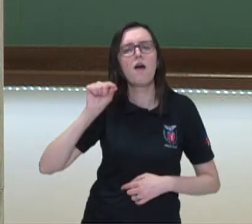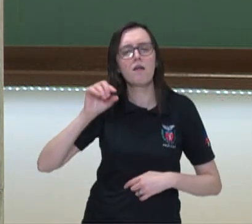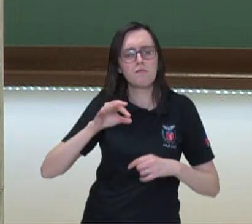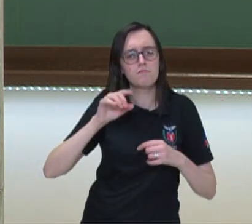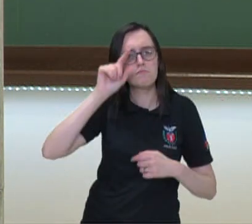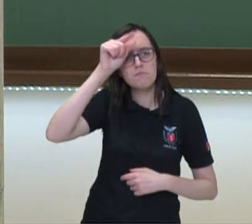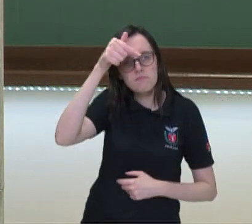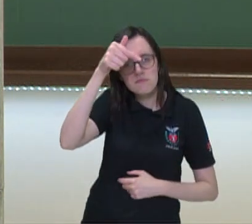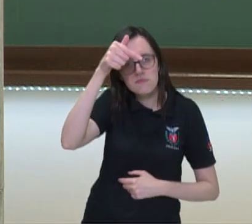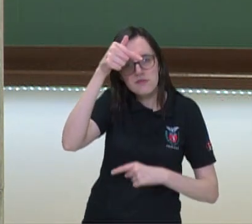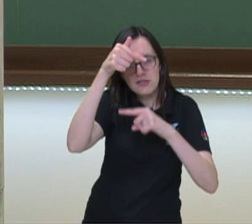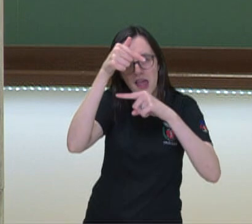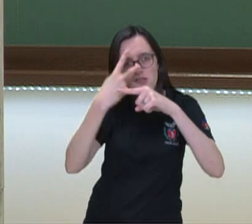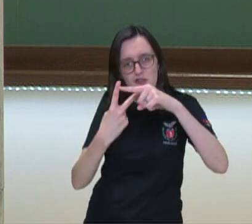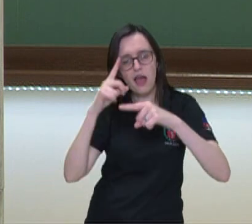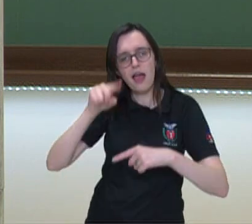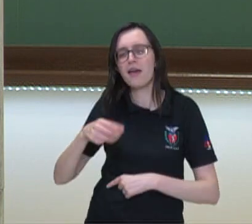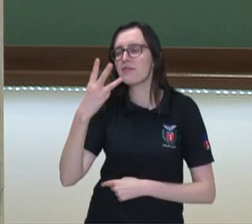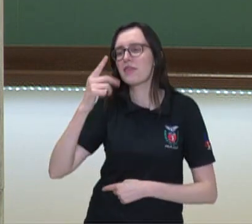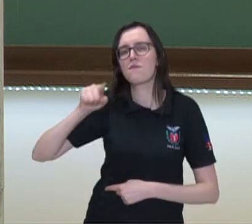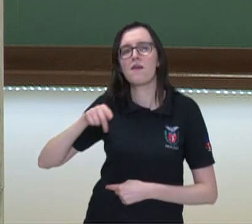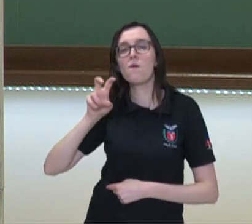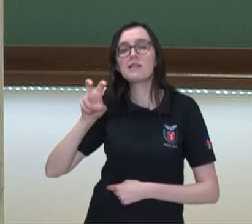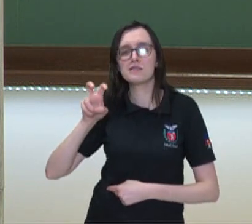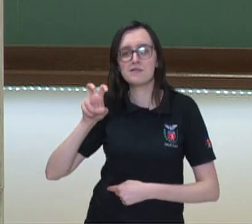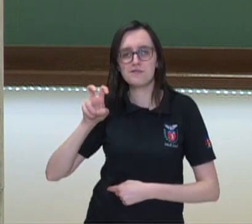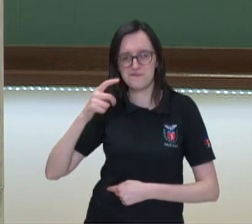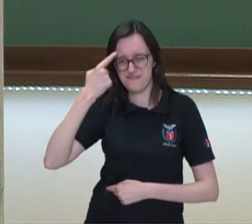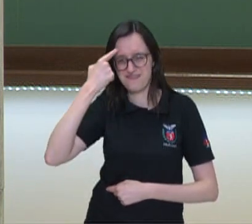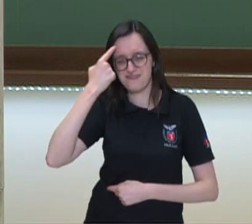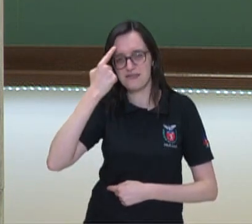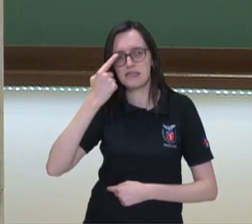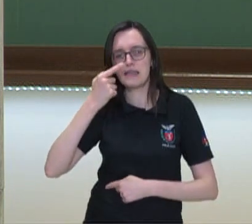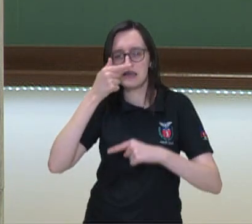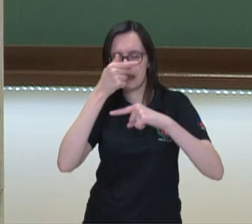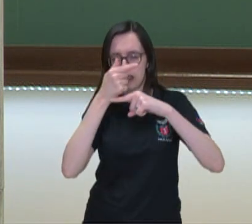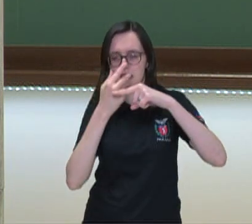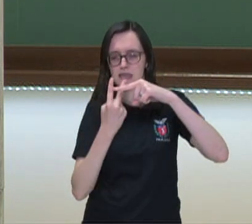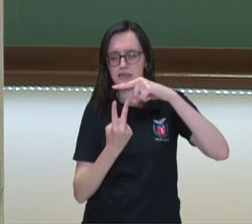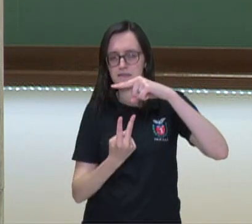mede 7 sobre 2 metros, tá? Para eu dizer